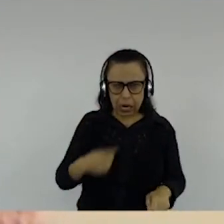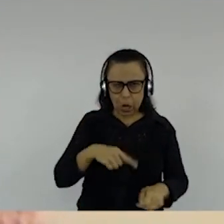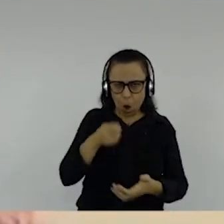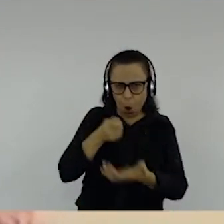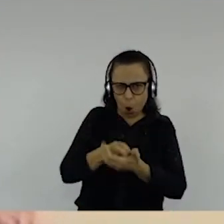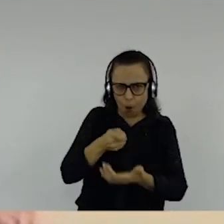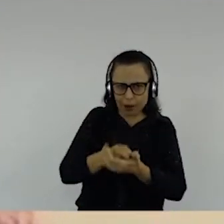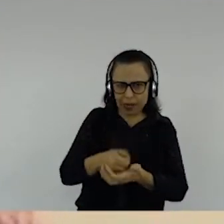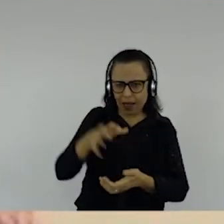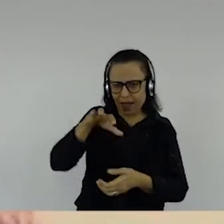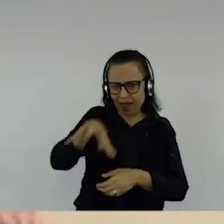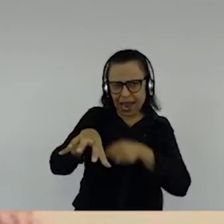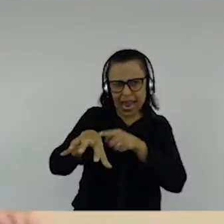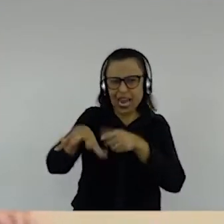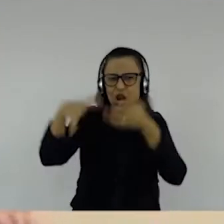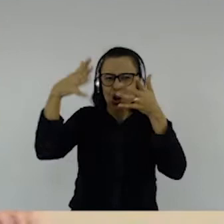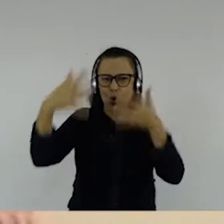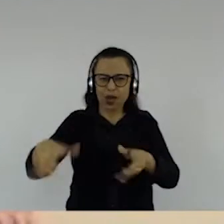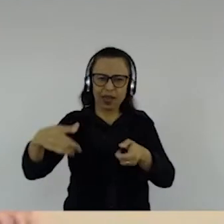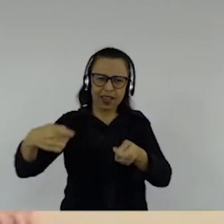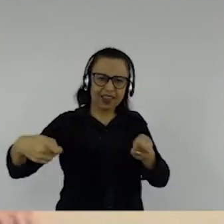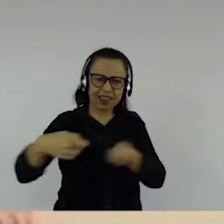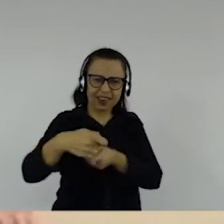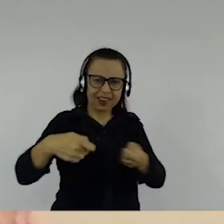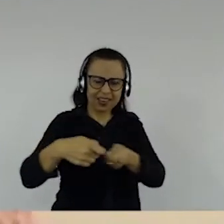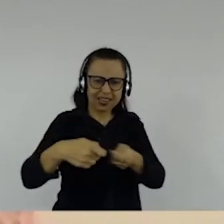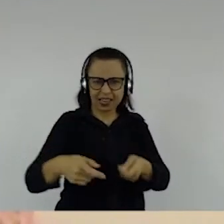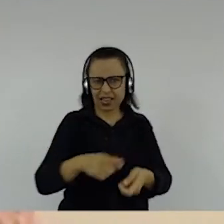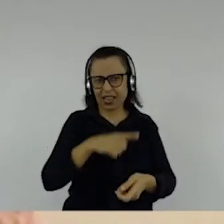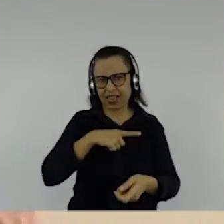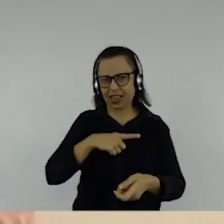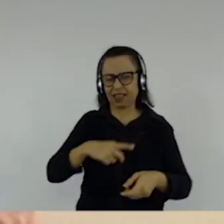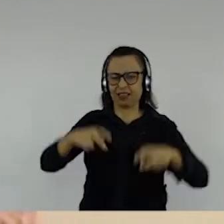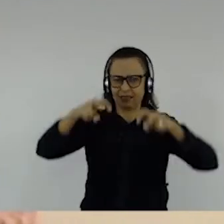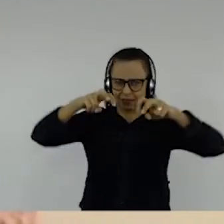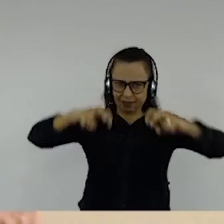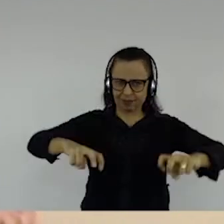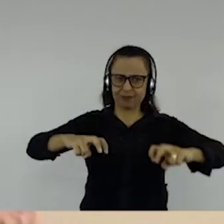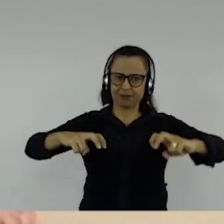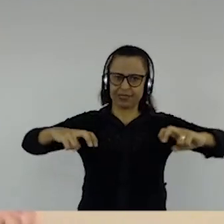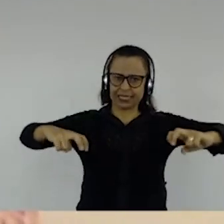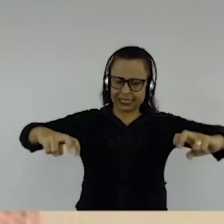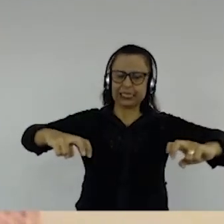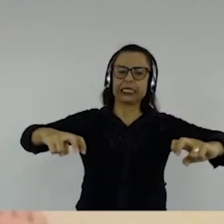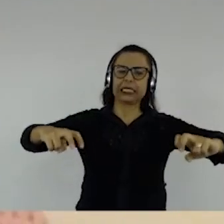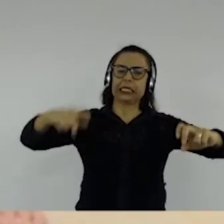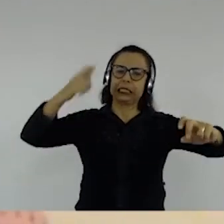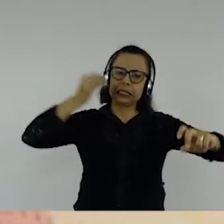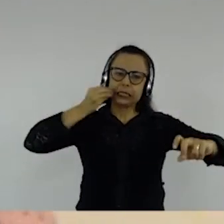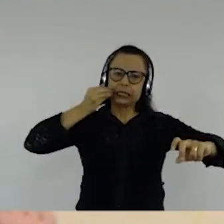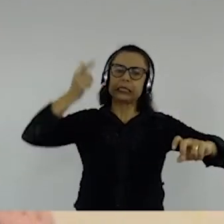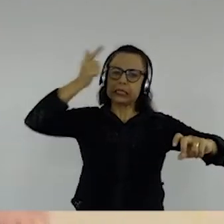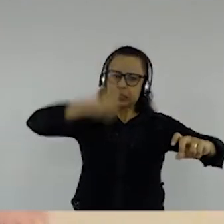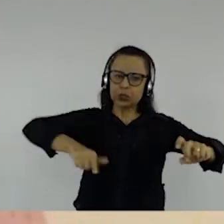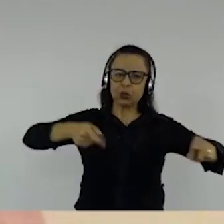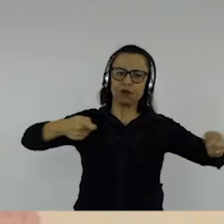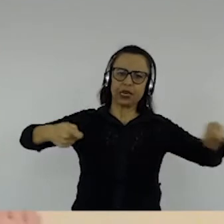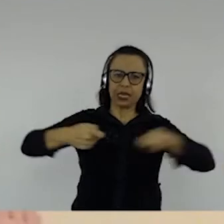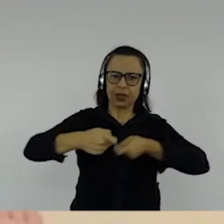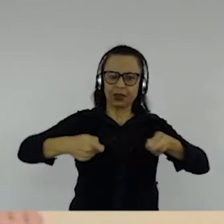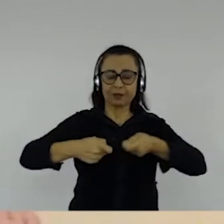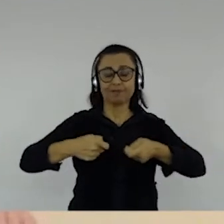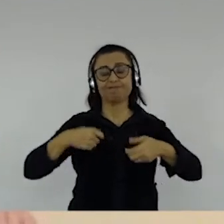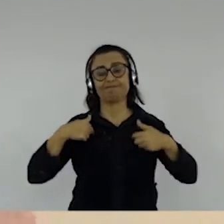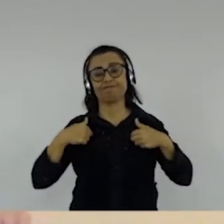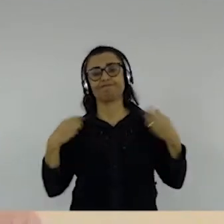quer renegociar a entrar realmente numa mesa de renegociação? Eu,